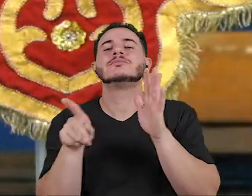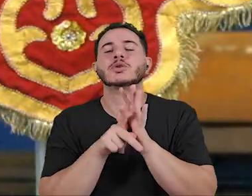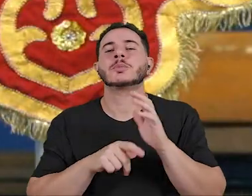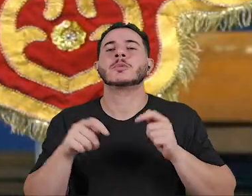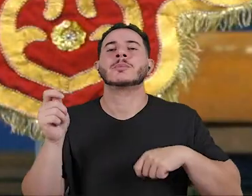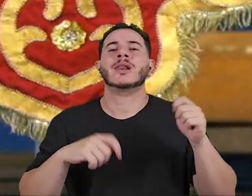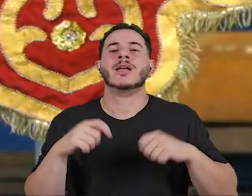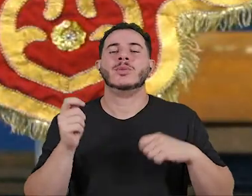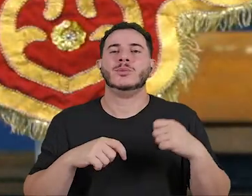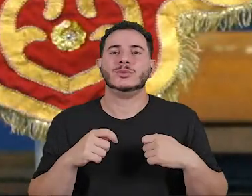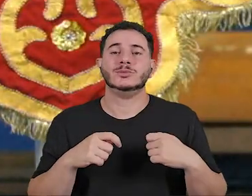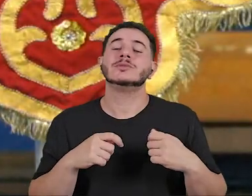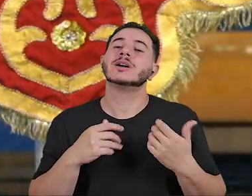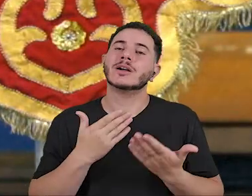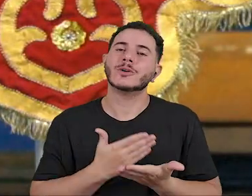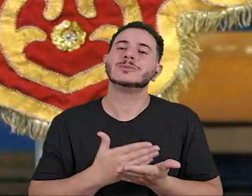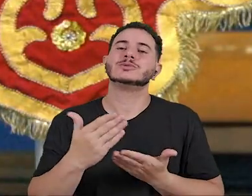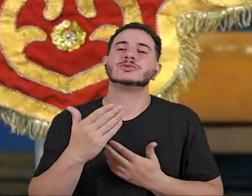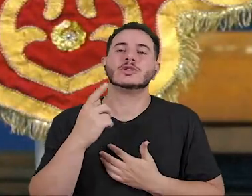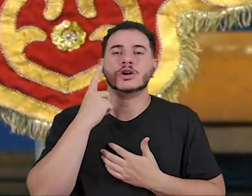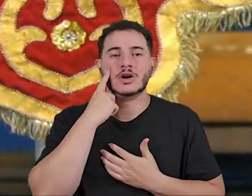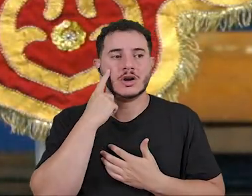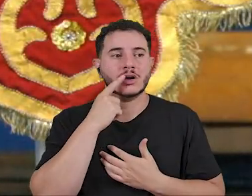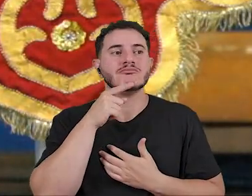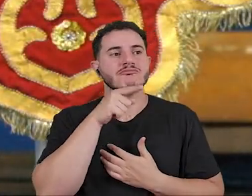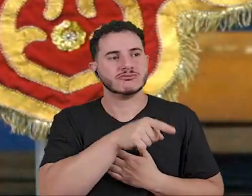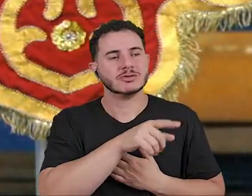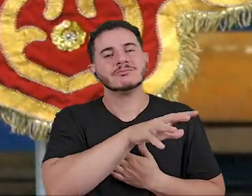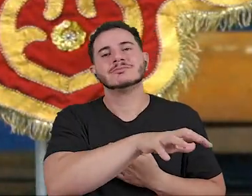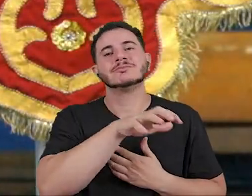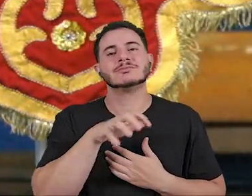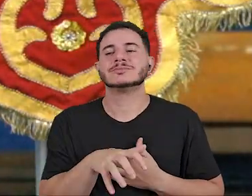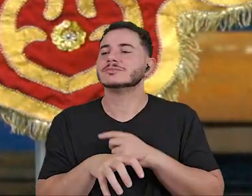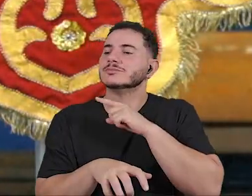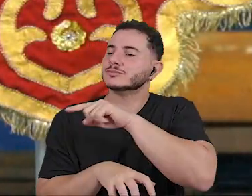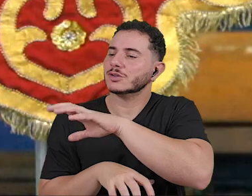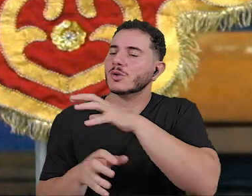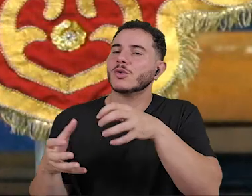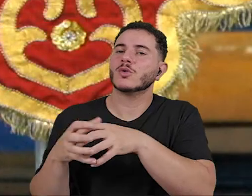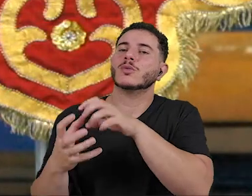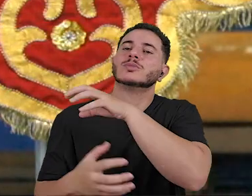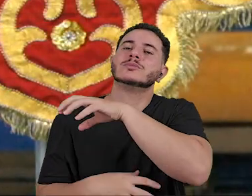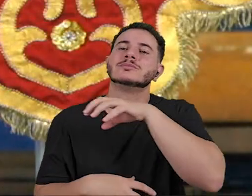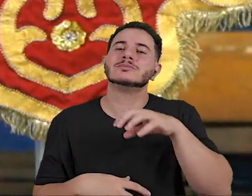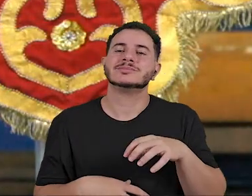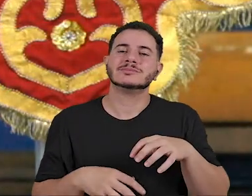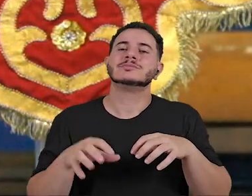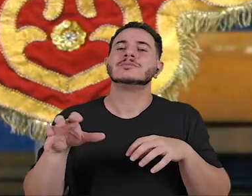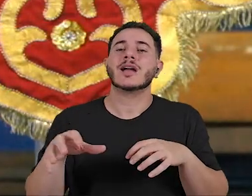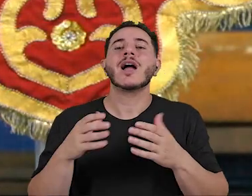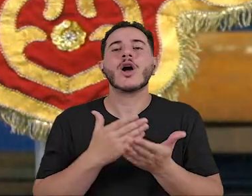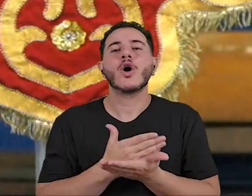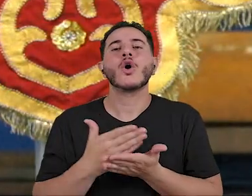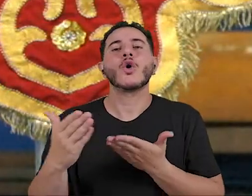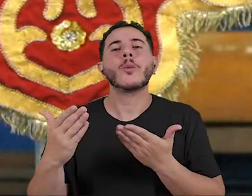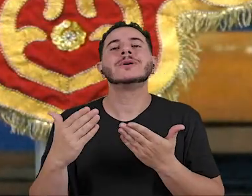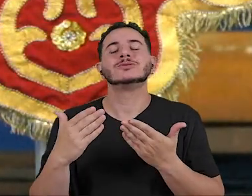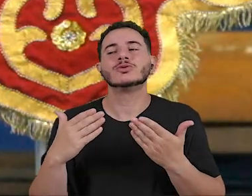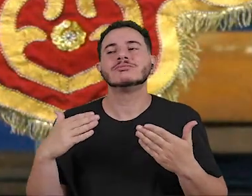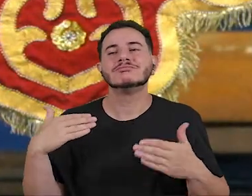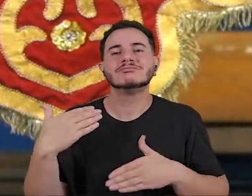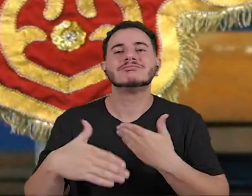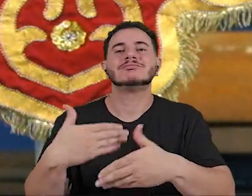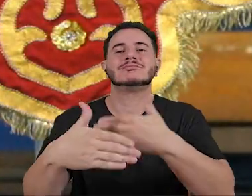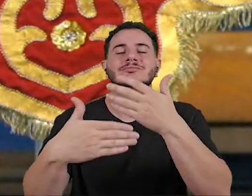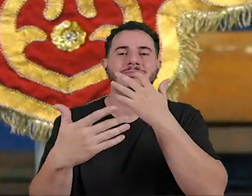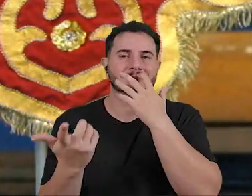elementos aqui. Então foi quando começou a ter essa composição. E aí você diz, maracatu, peraí, se maracatu é da África, o que